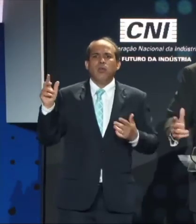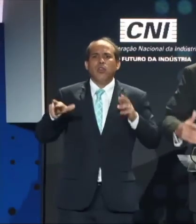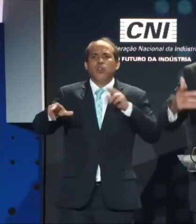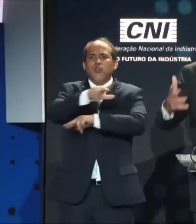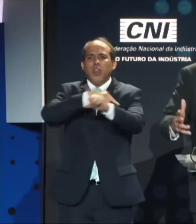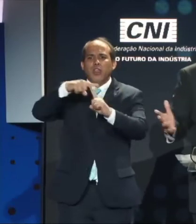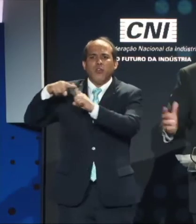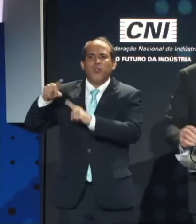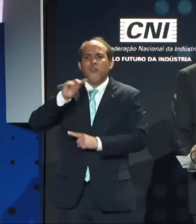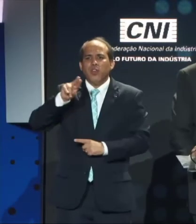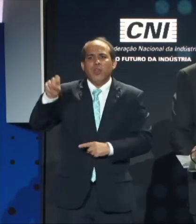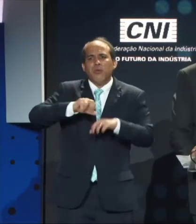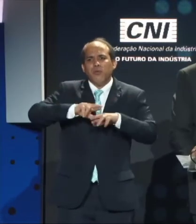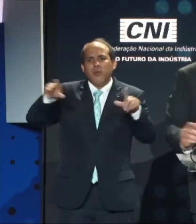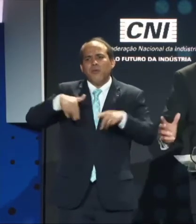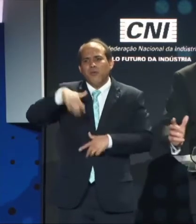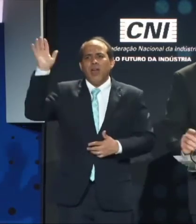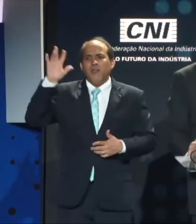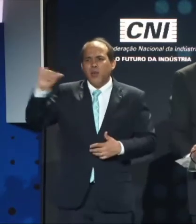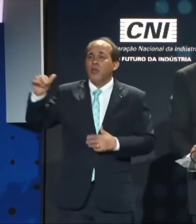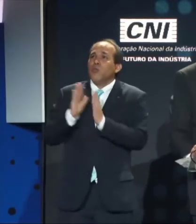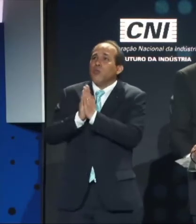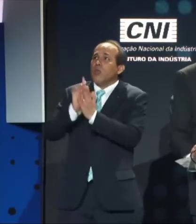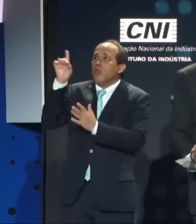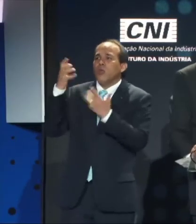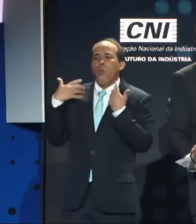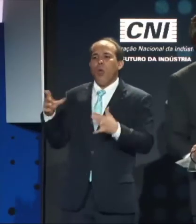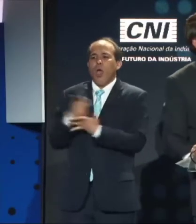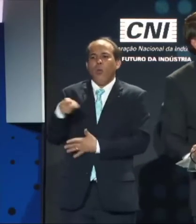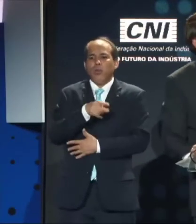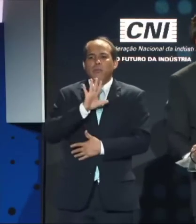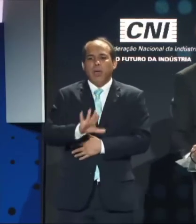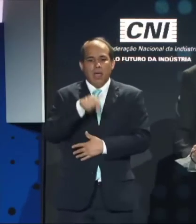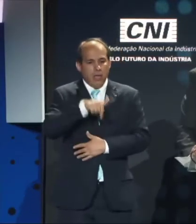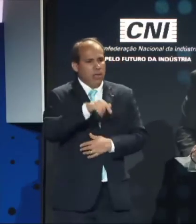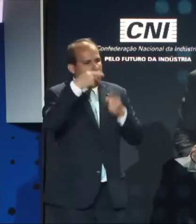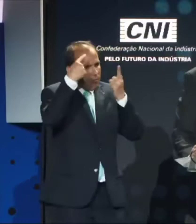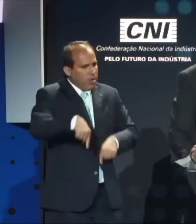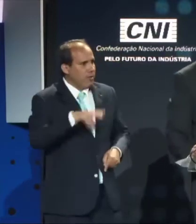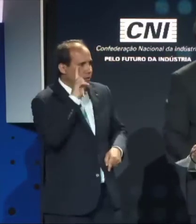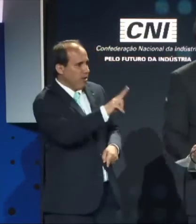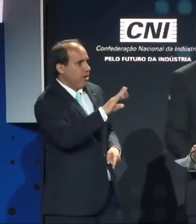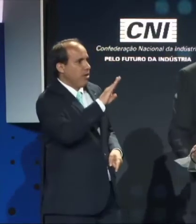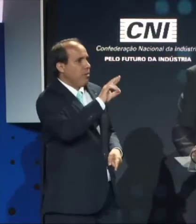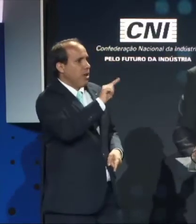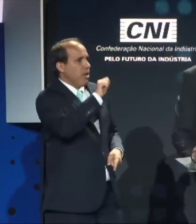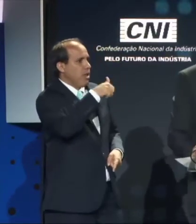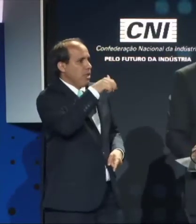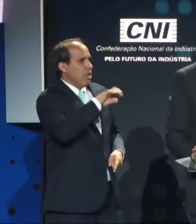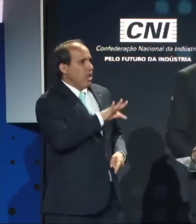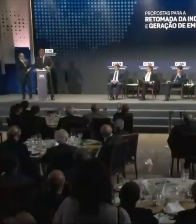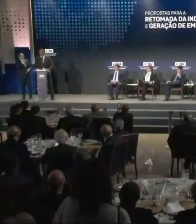pela frente, talvez, peço a Deus seja errado, mas temos que enfrentar. Temos aqui o Braga Neto, à direita de